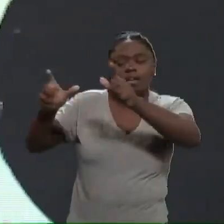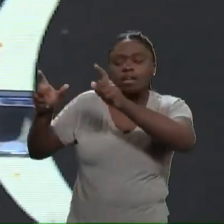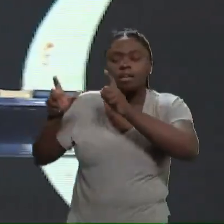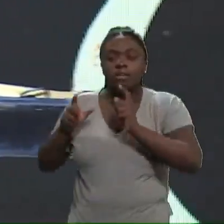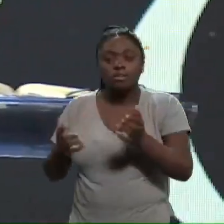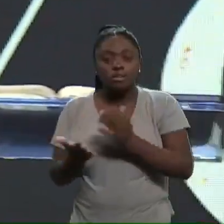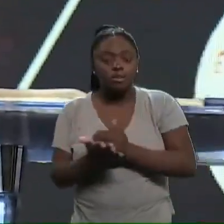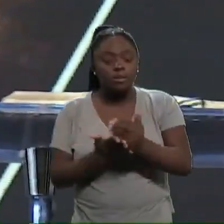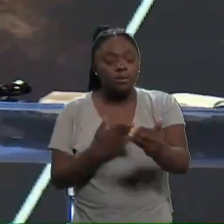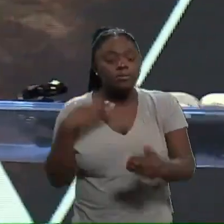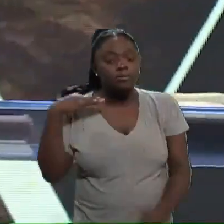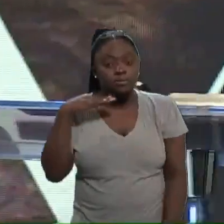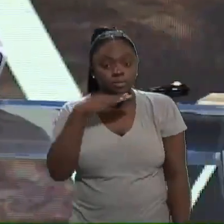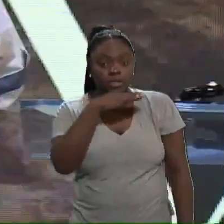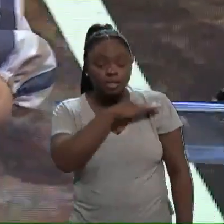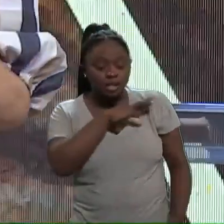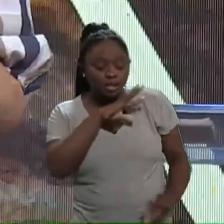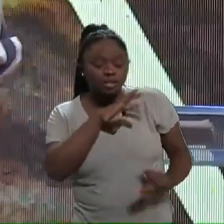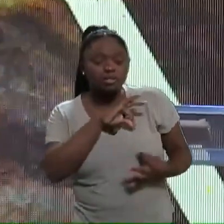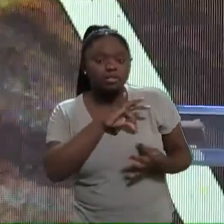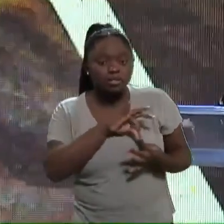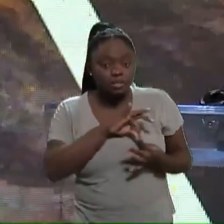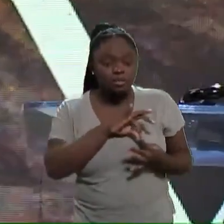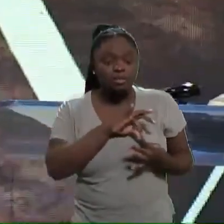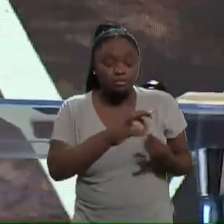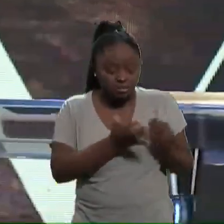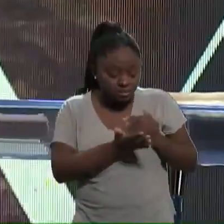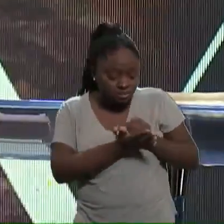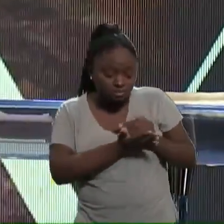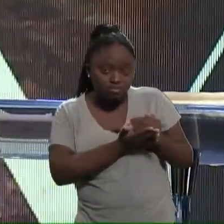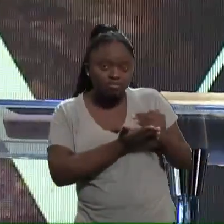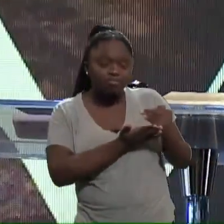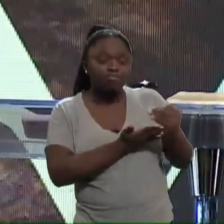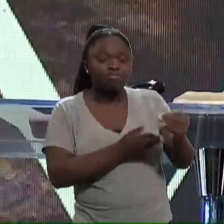a perceber no Espírito aquilo que está sendo gestado.